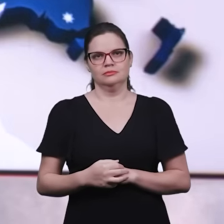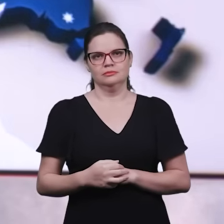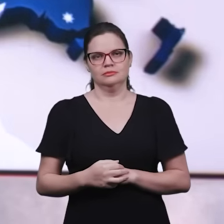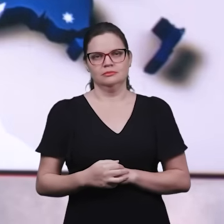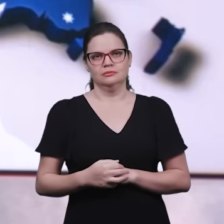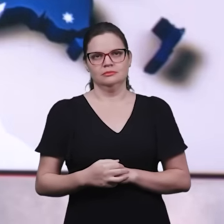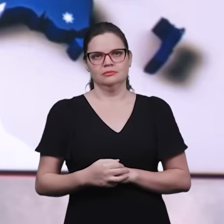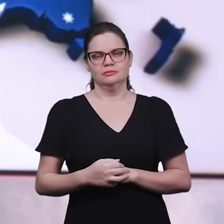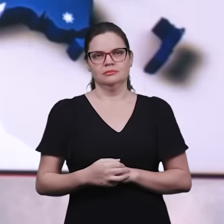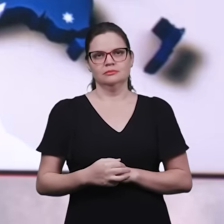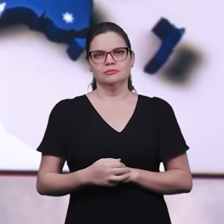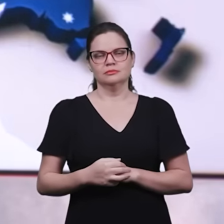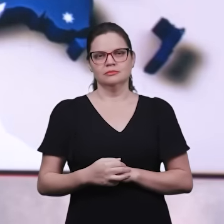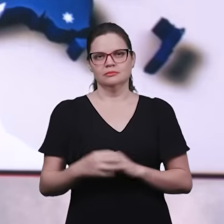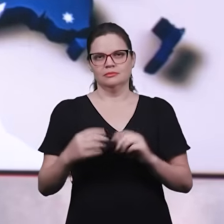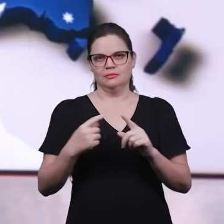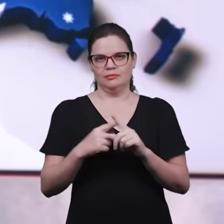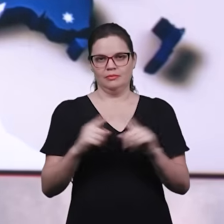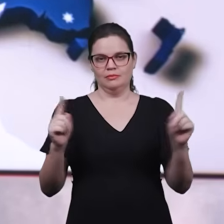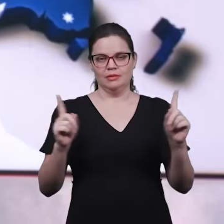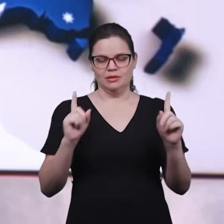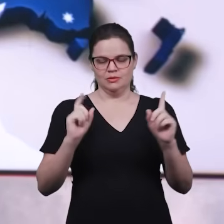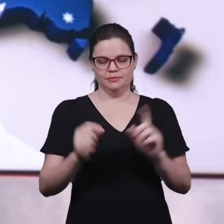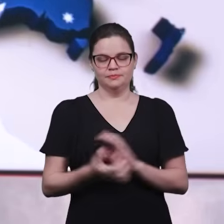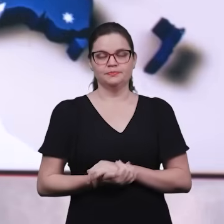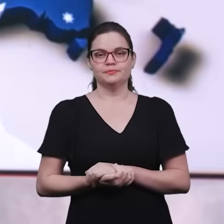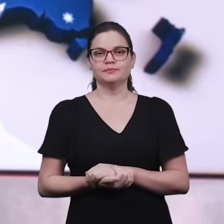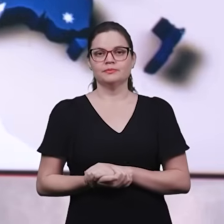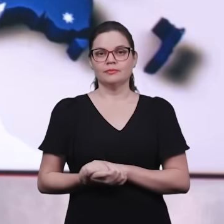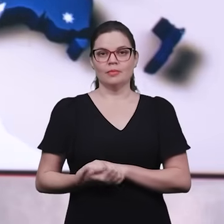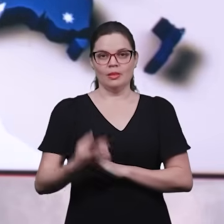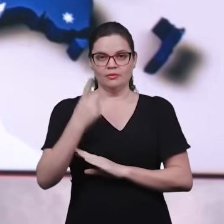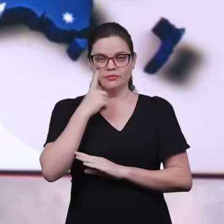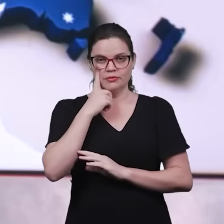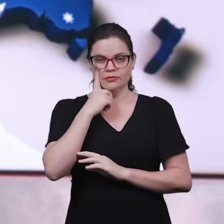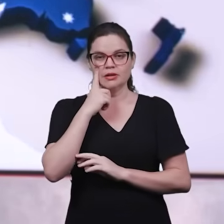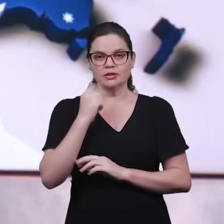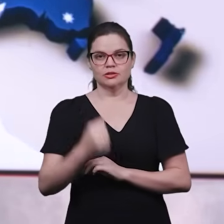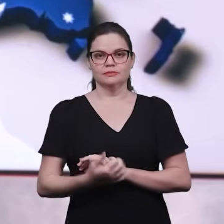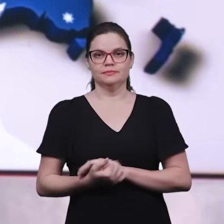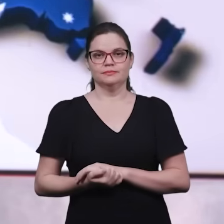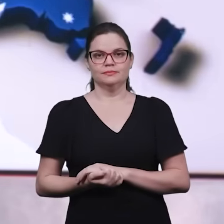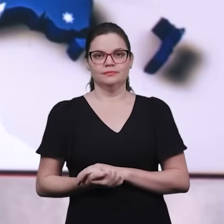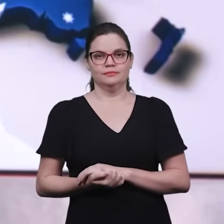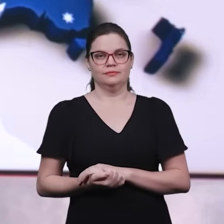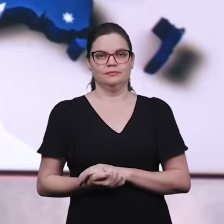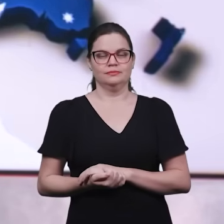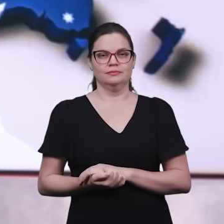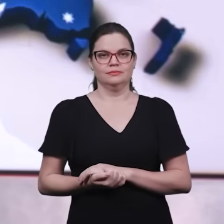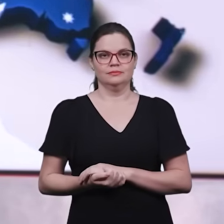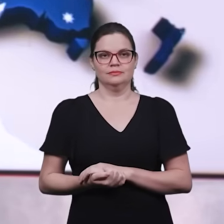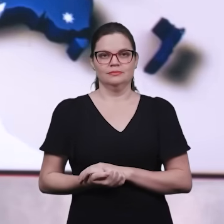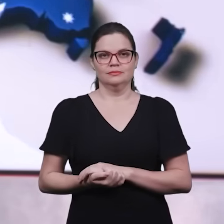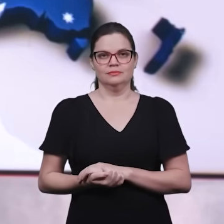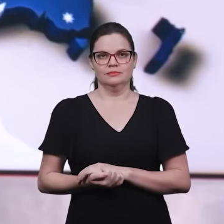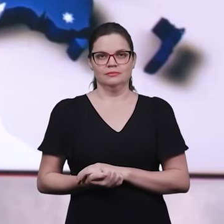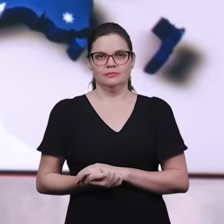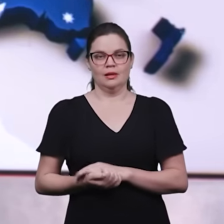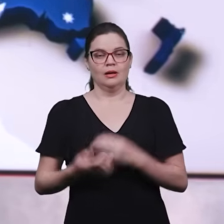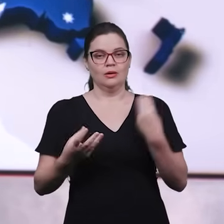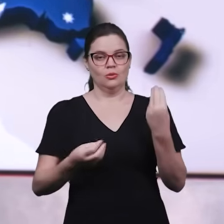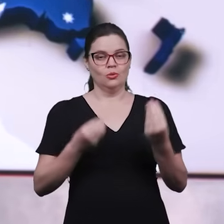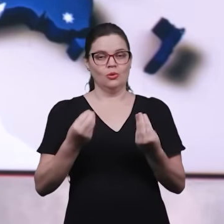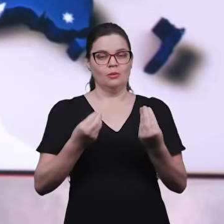nós ainda, vejam, irmãos, só como testemunho, para ver como